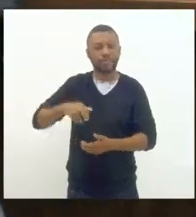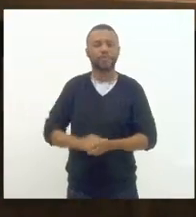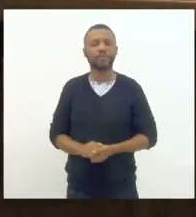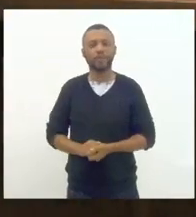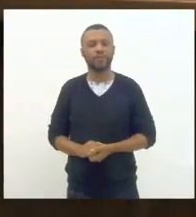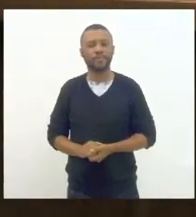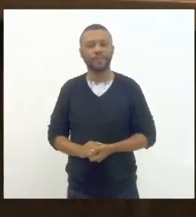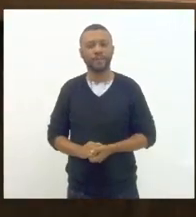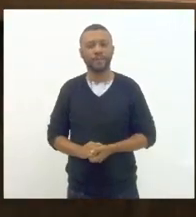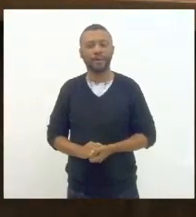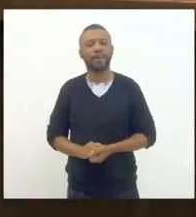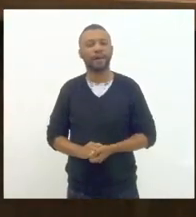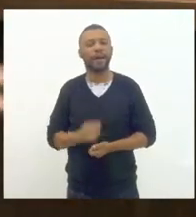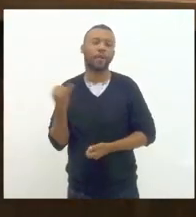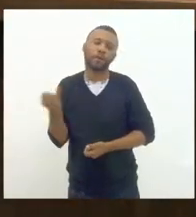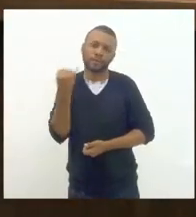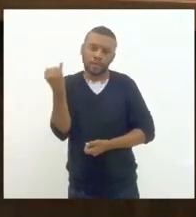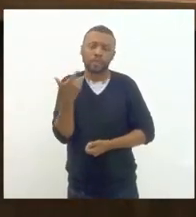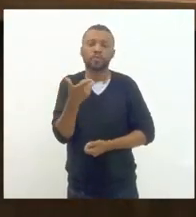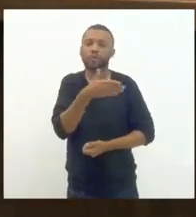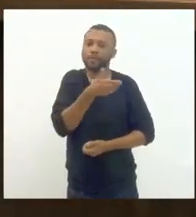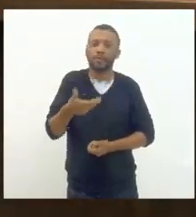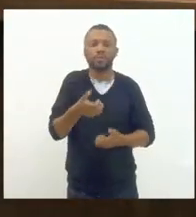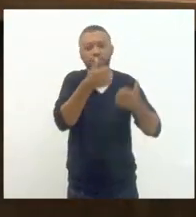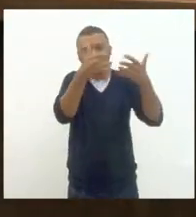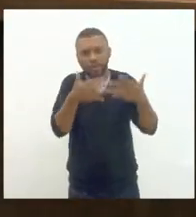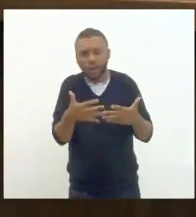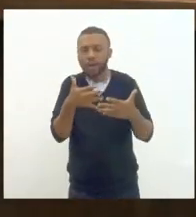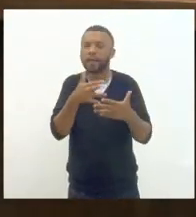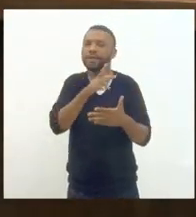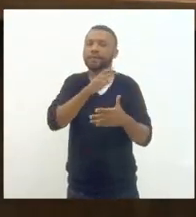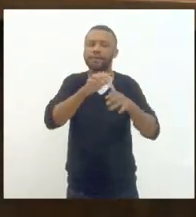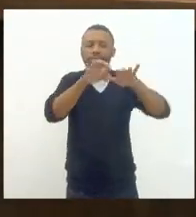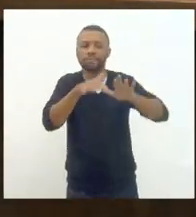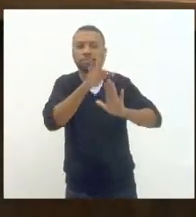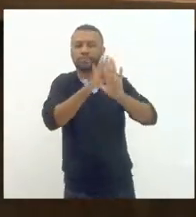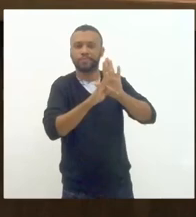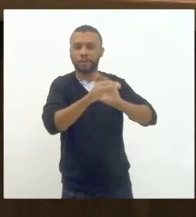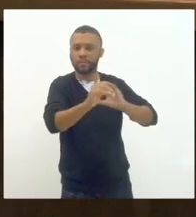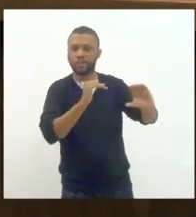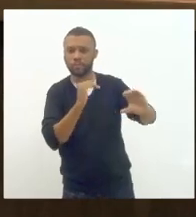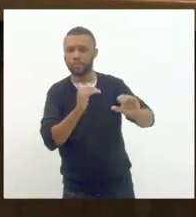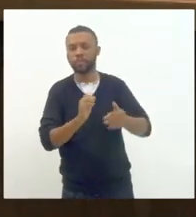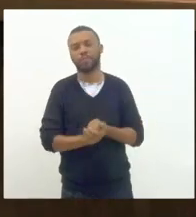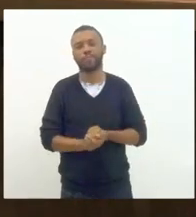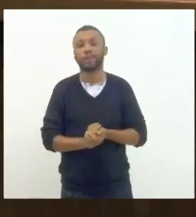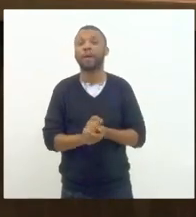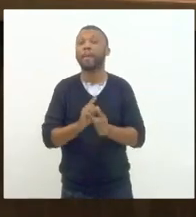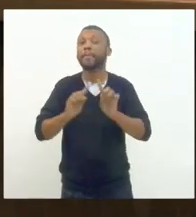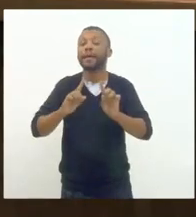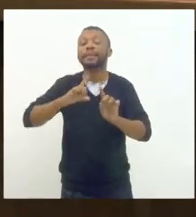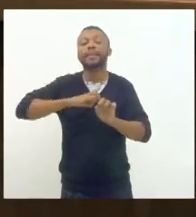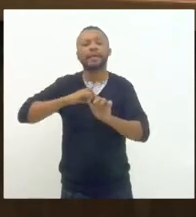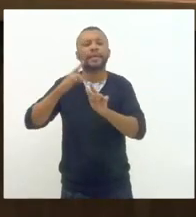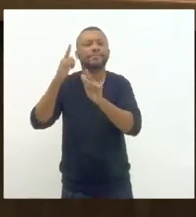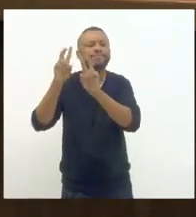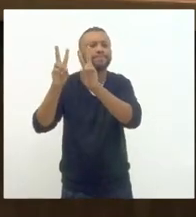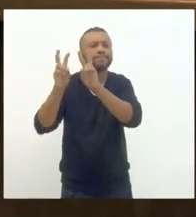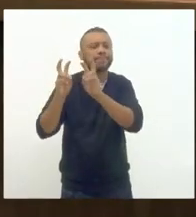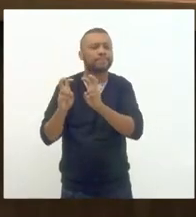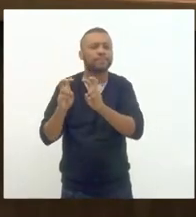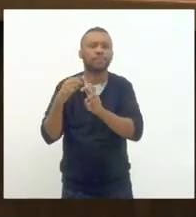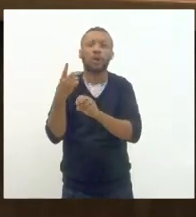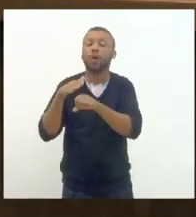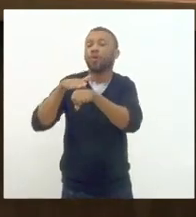sobre a mensagem, se virá, se está a caminho. Mas, além disso, André, tem aquela questão sobre a qual nós conversamos ontem,